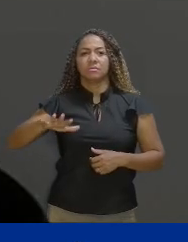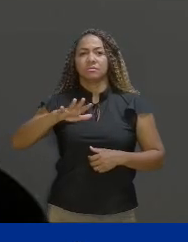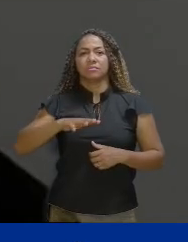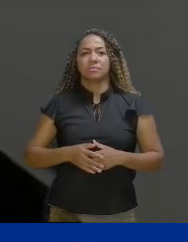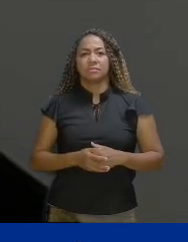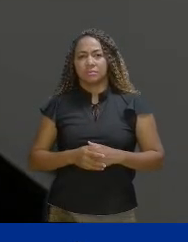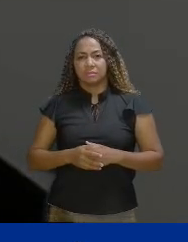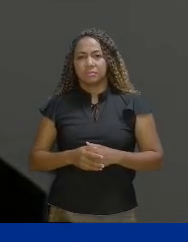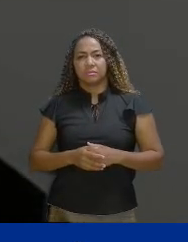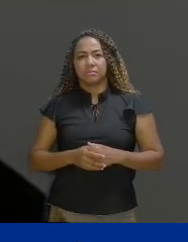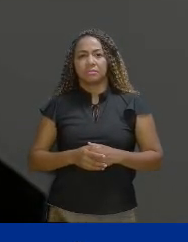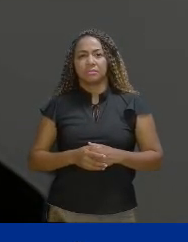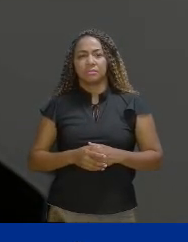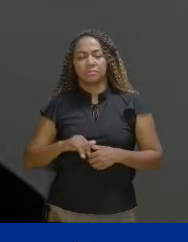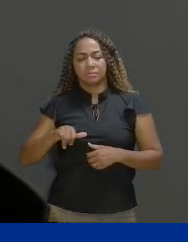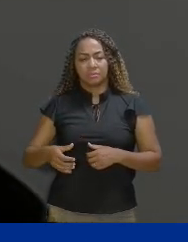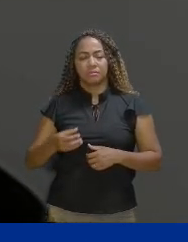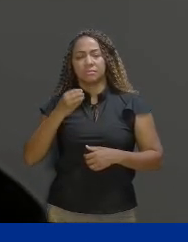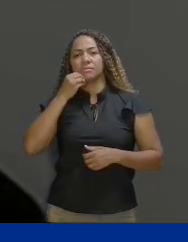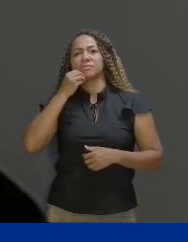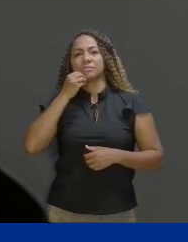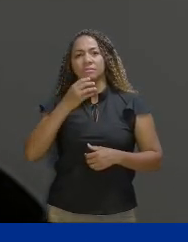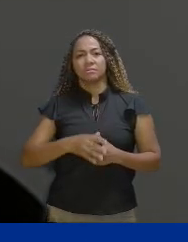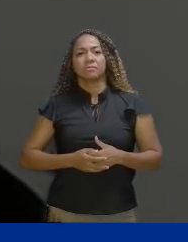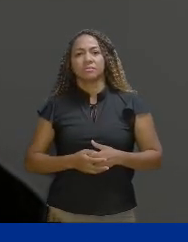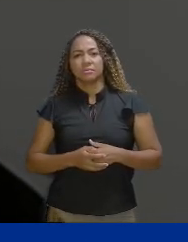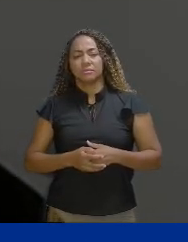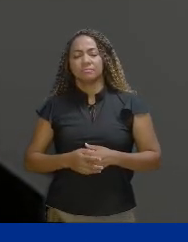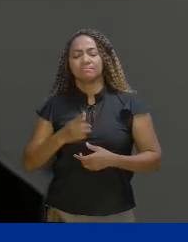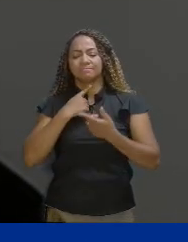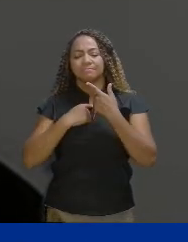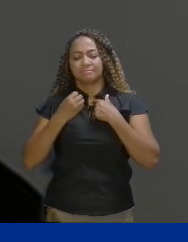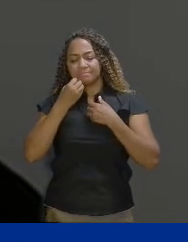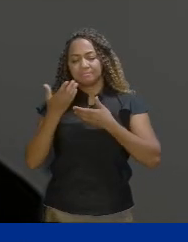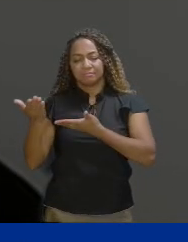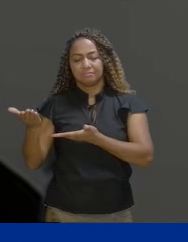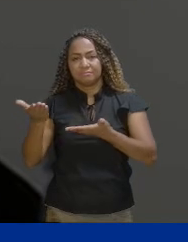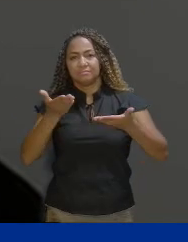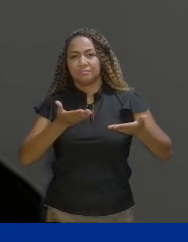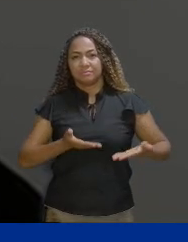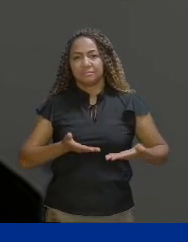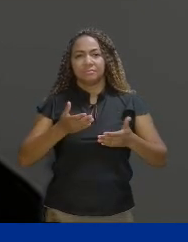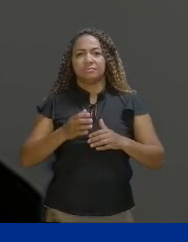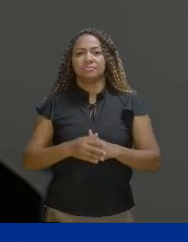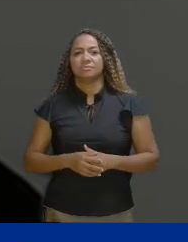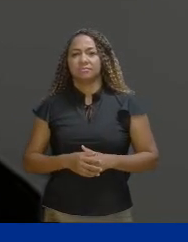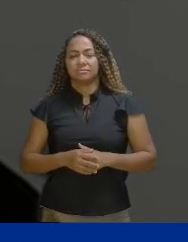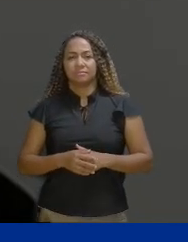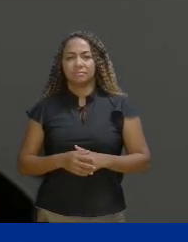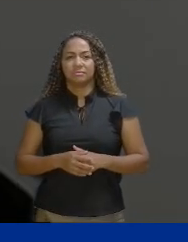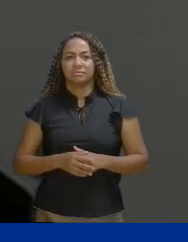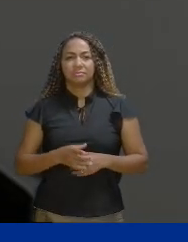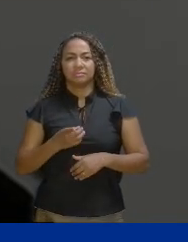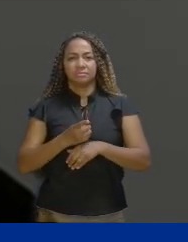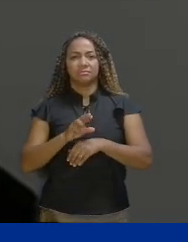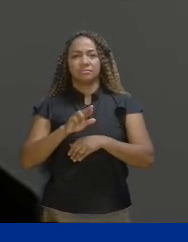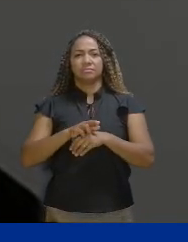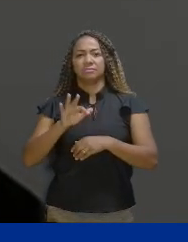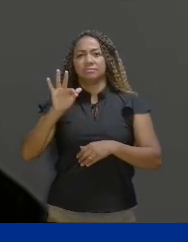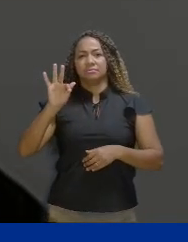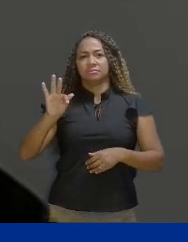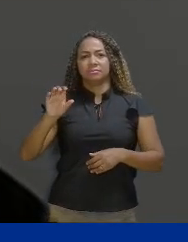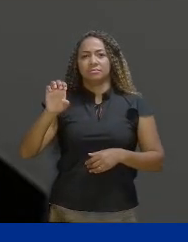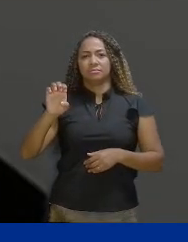eleitoral, eu aproveito a oportunidade aqui para desejar boas-vindas ao doutor